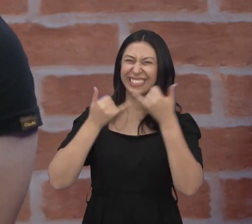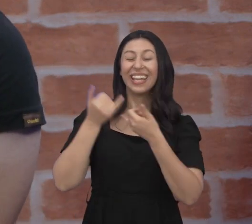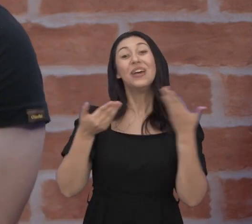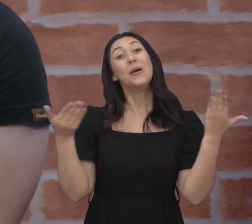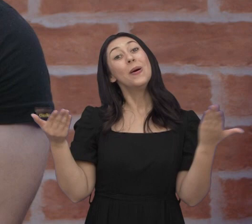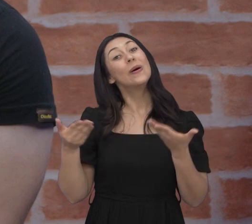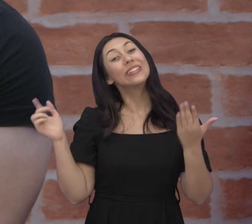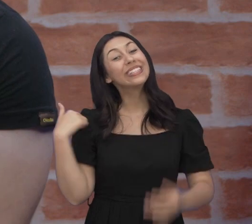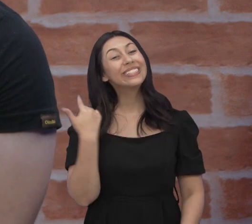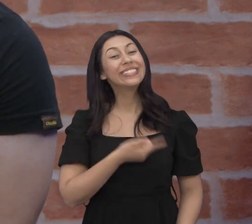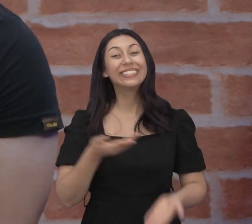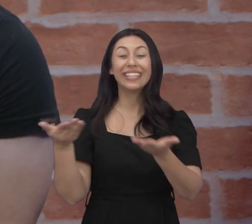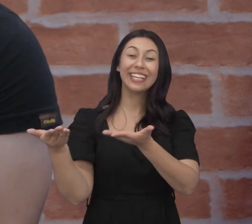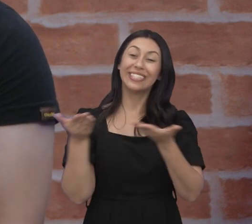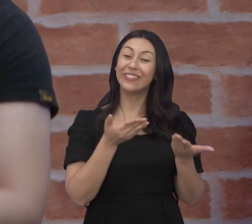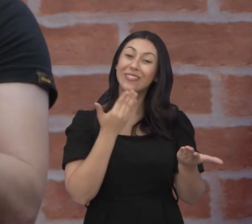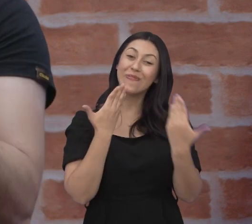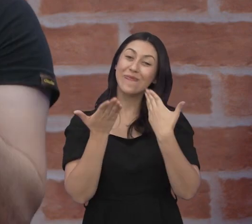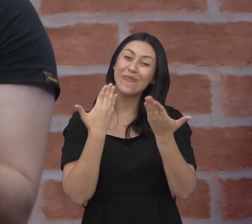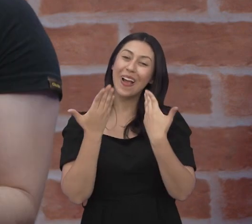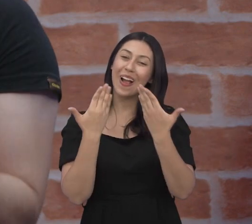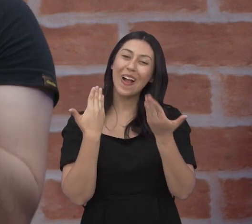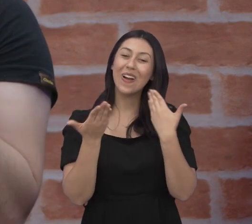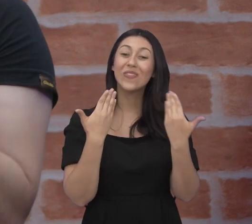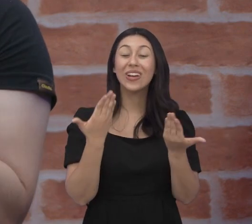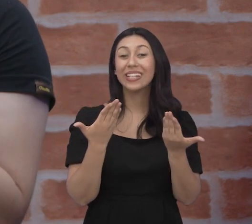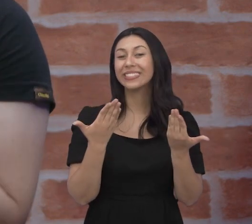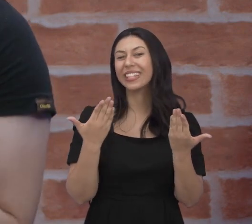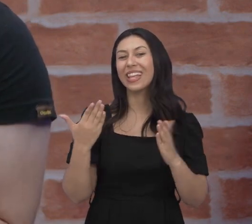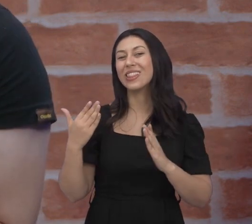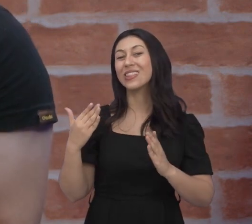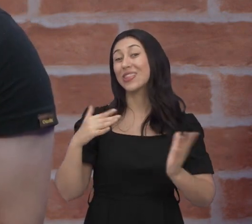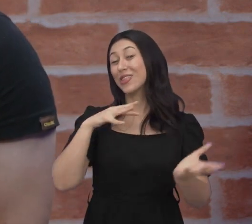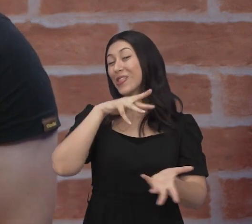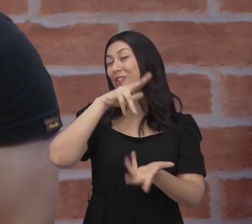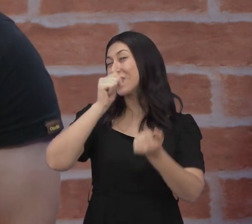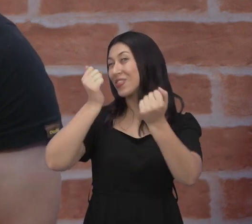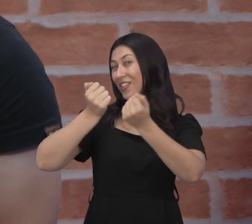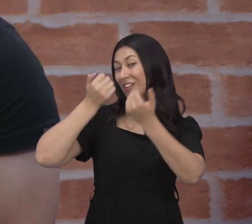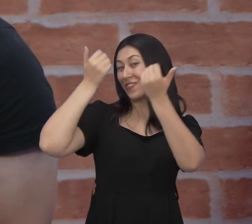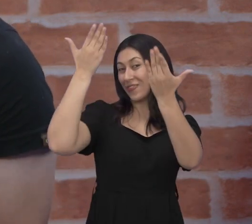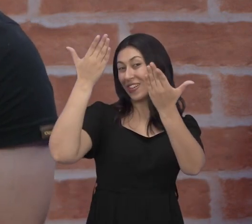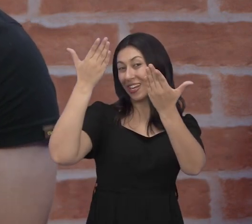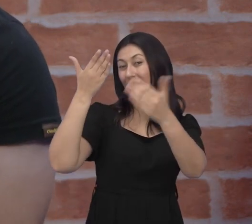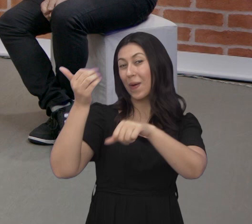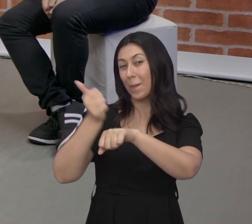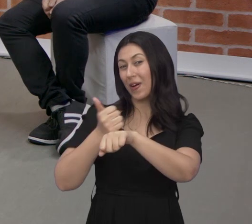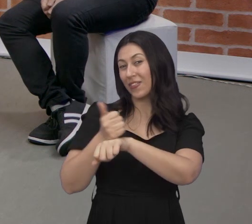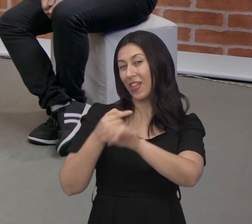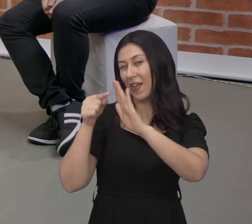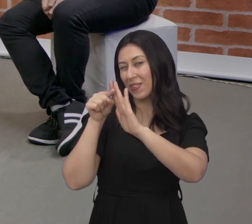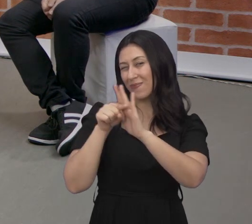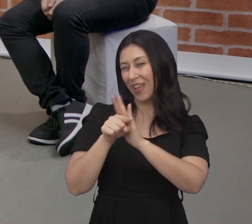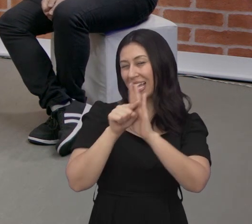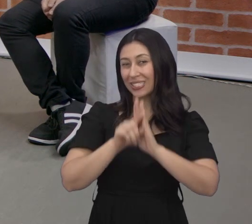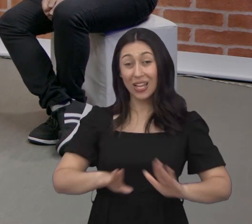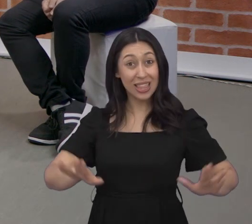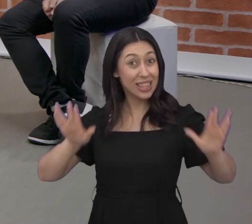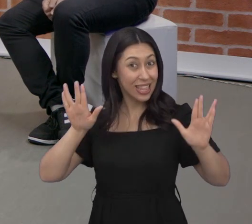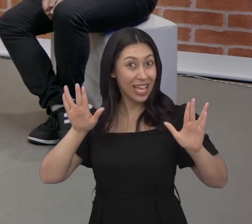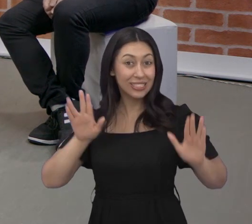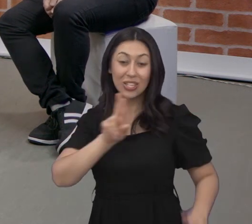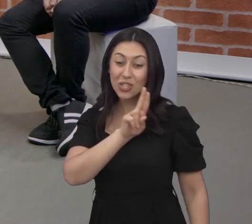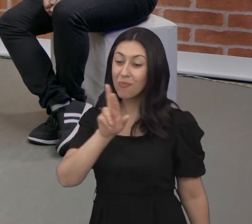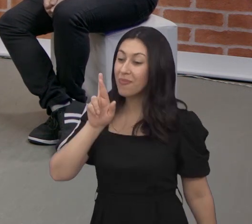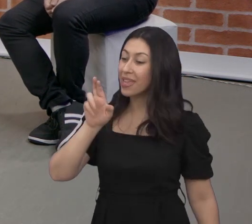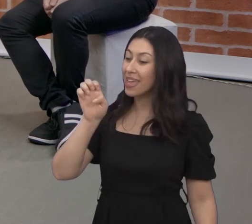Hoje a gente está recebendo aqui para uma conversa diretamente do mundo da Lua, o ufólogo Renato Mota, pesquisador da vida